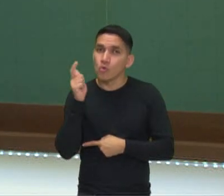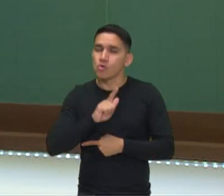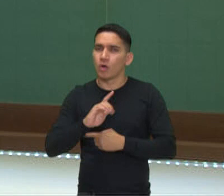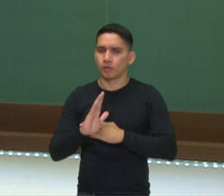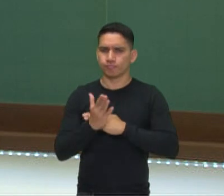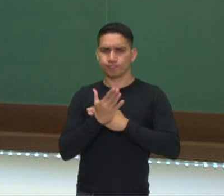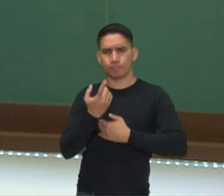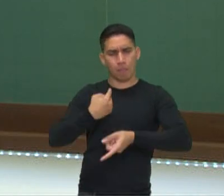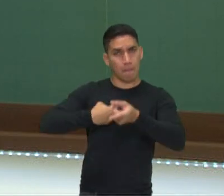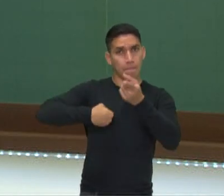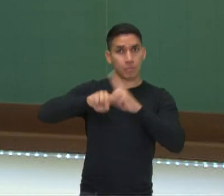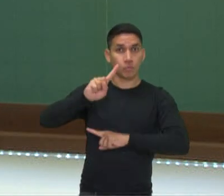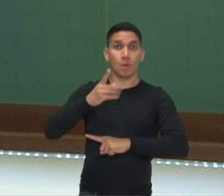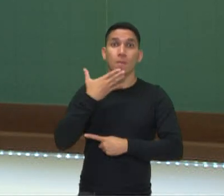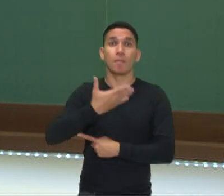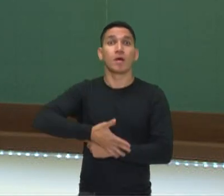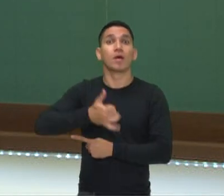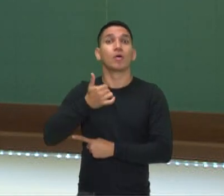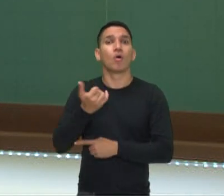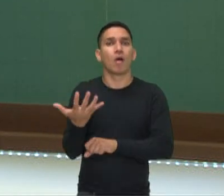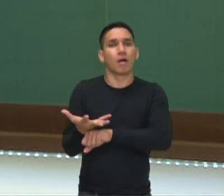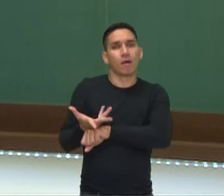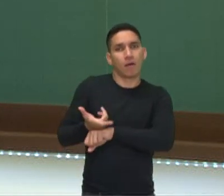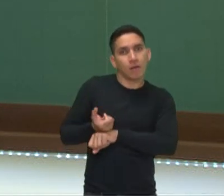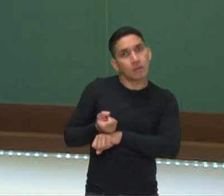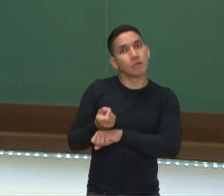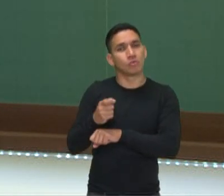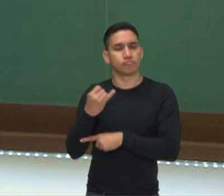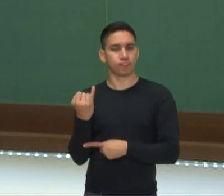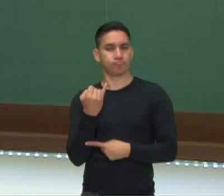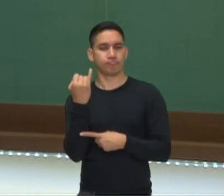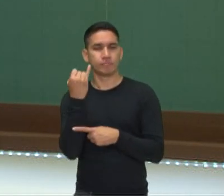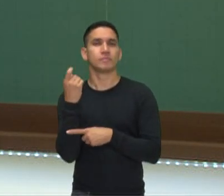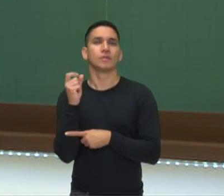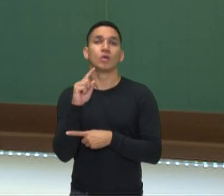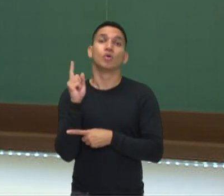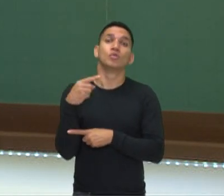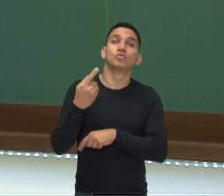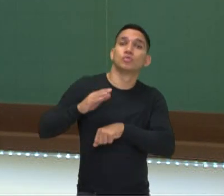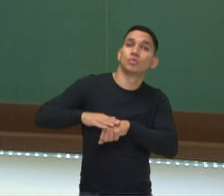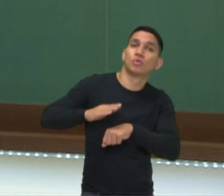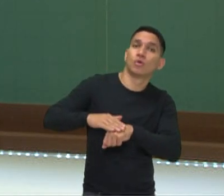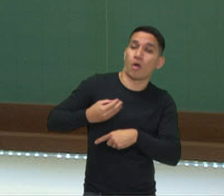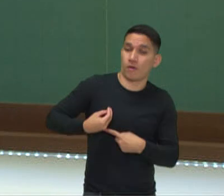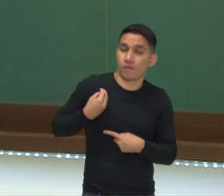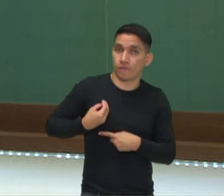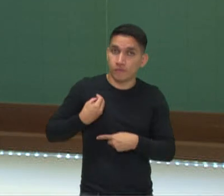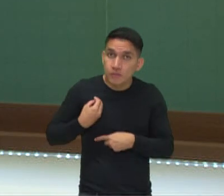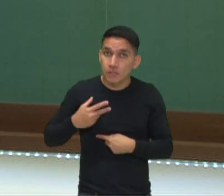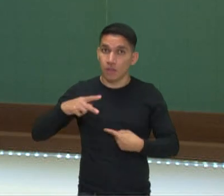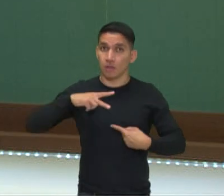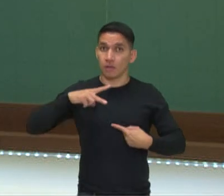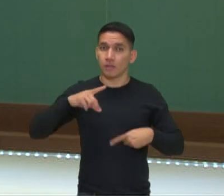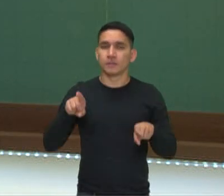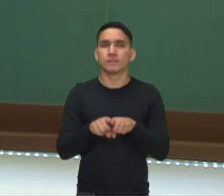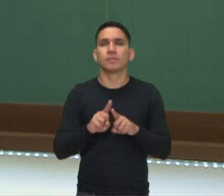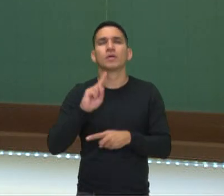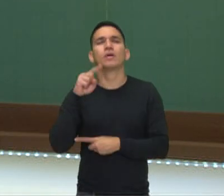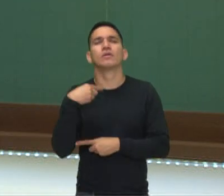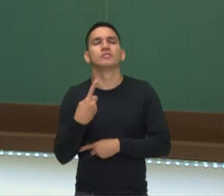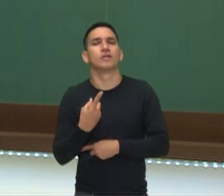potencializa a desenvolver melhor habilidades importantes para a nossa vida pessoal e para a nossa